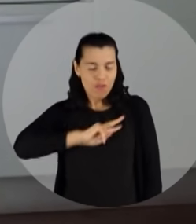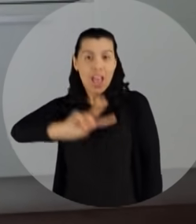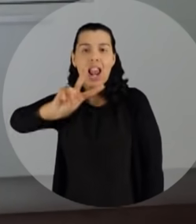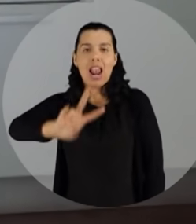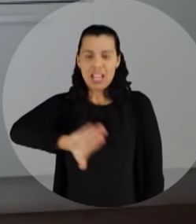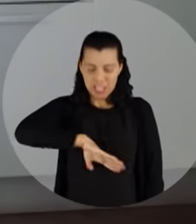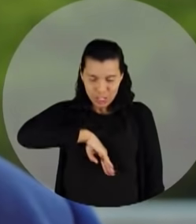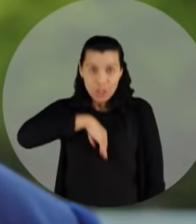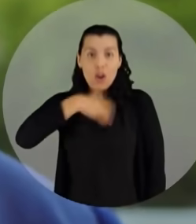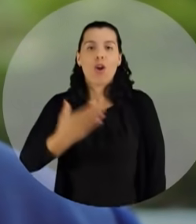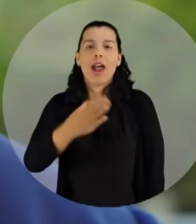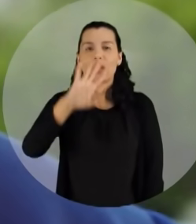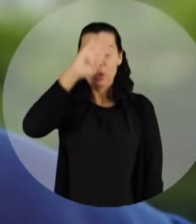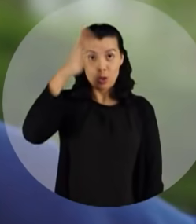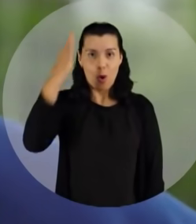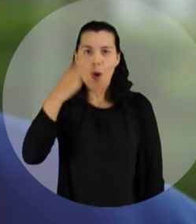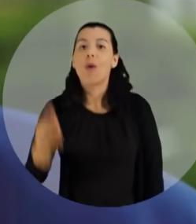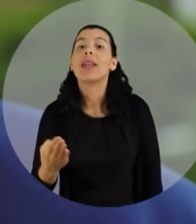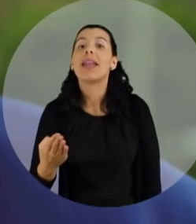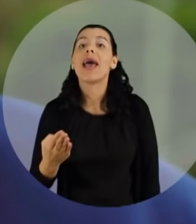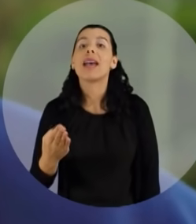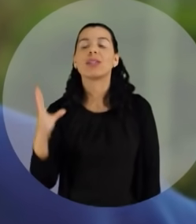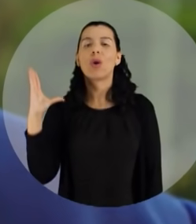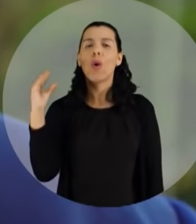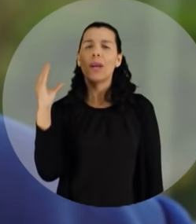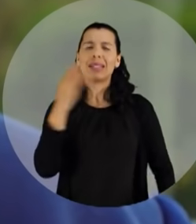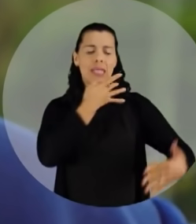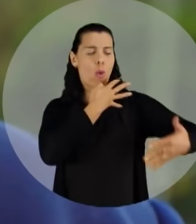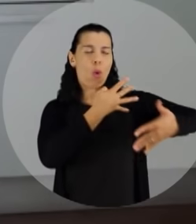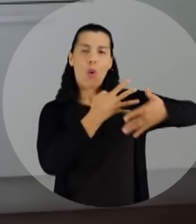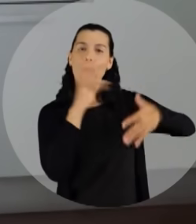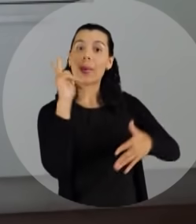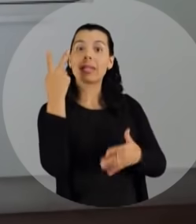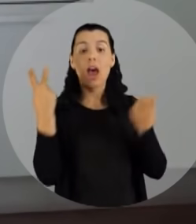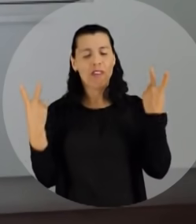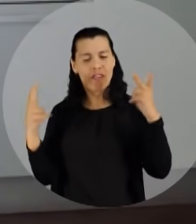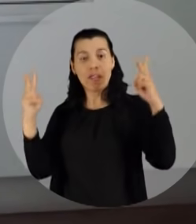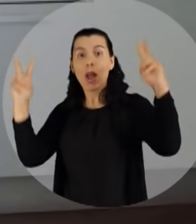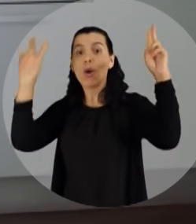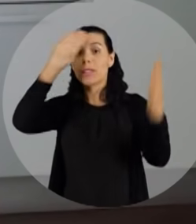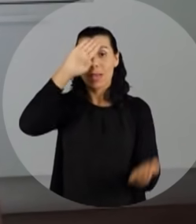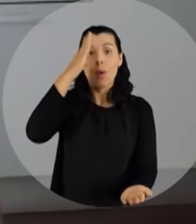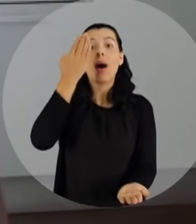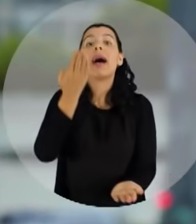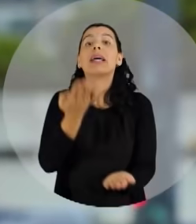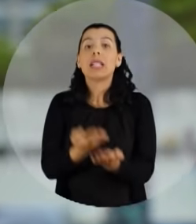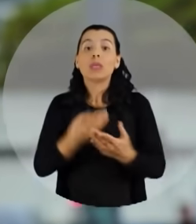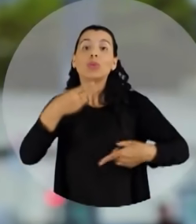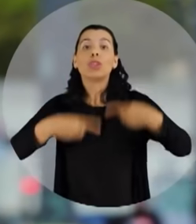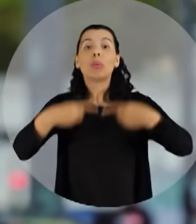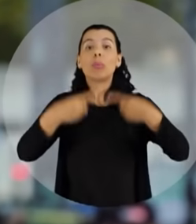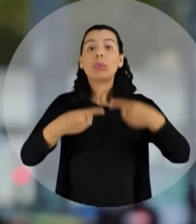honesto, corajoso. Luiza Erundina é um moleque que carrega na sua história todos os valores que eu acredito que um